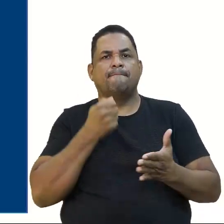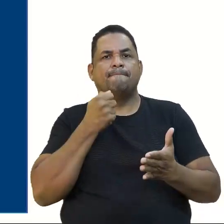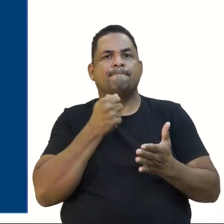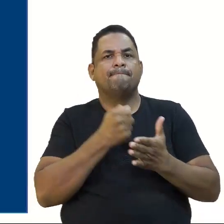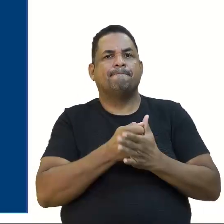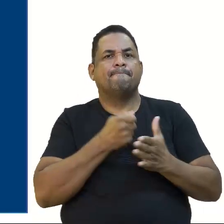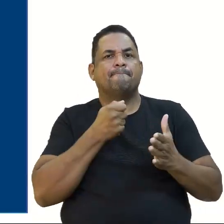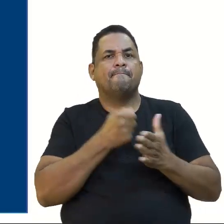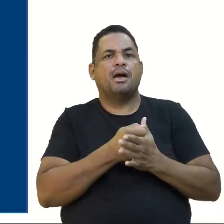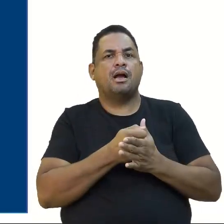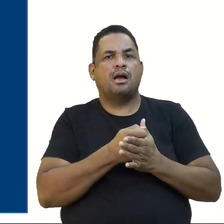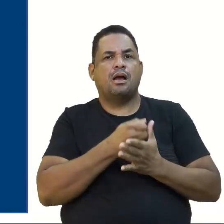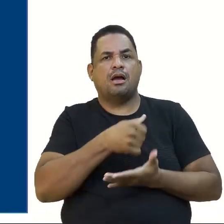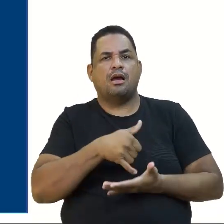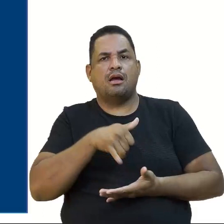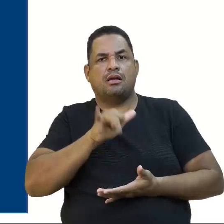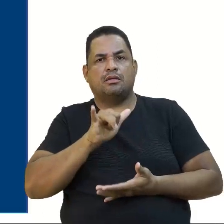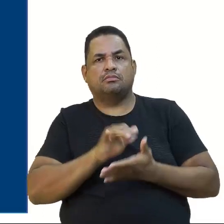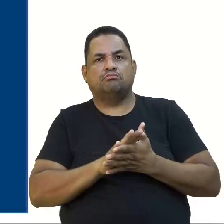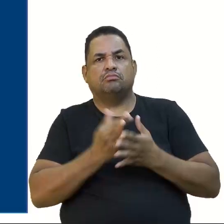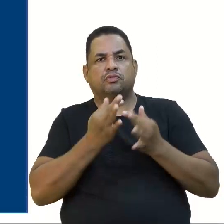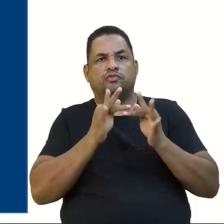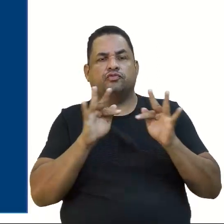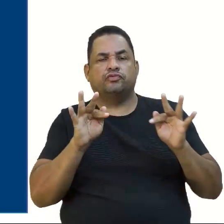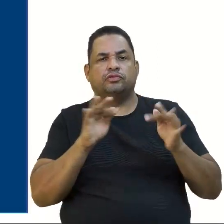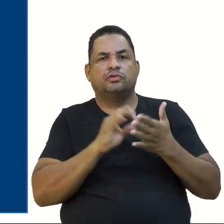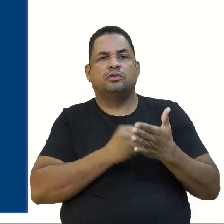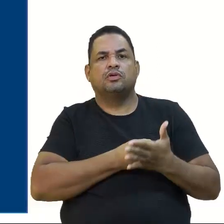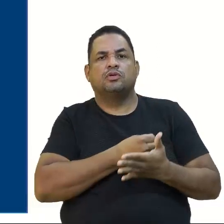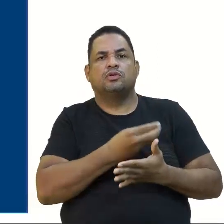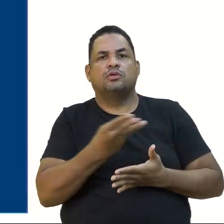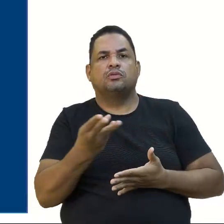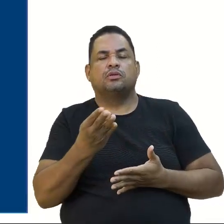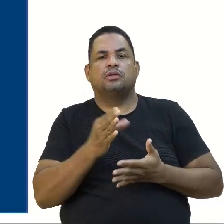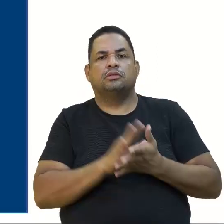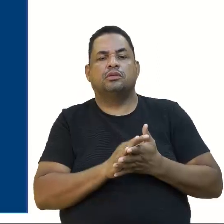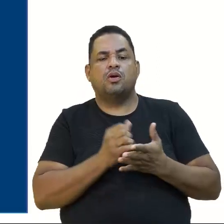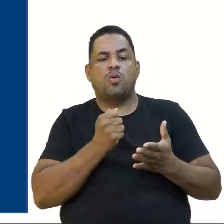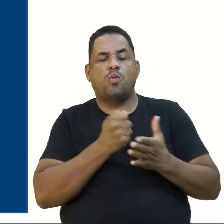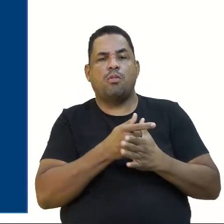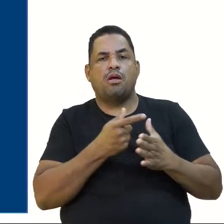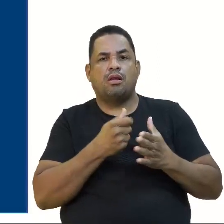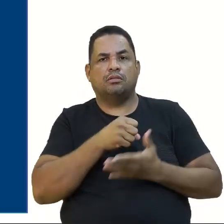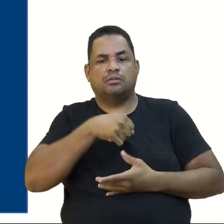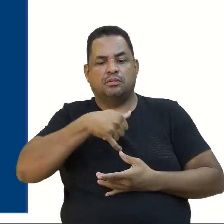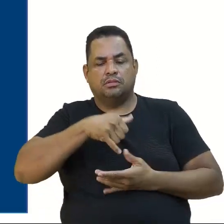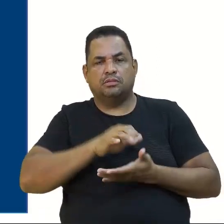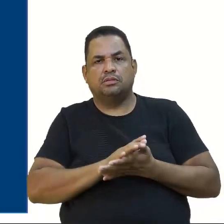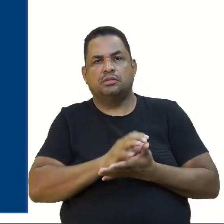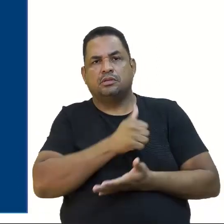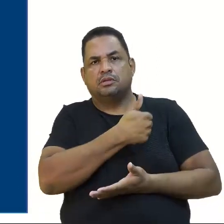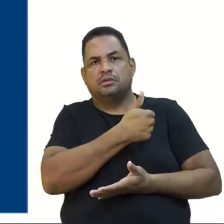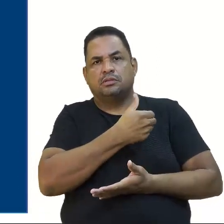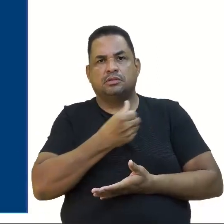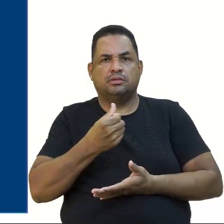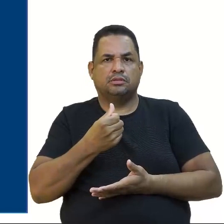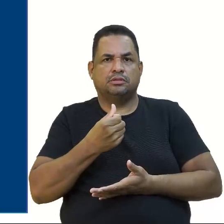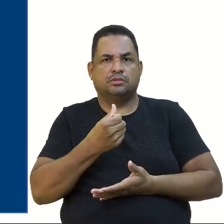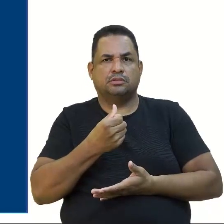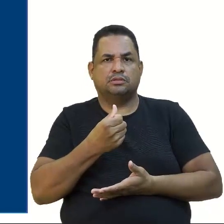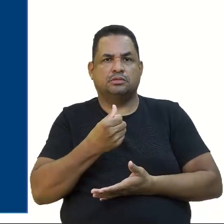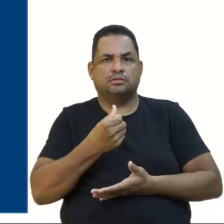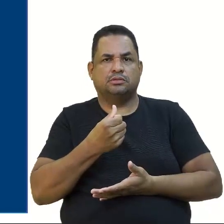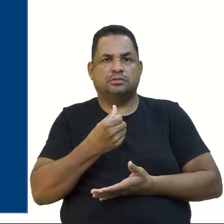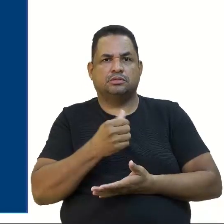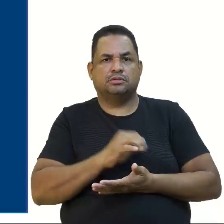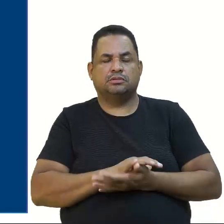da quantidade de carne comprada X é Y igual a 16X, Y igual a